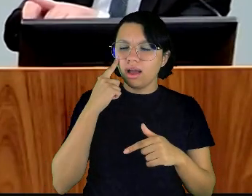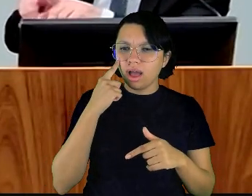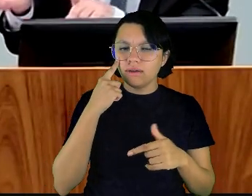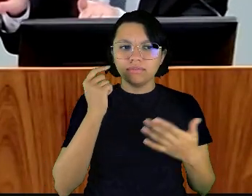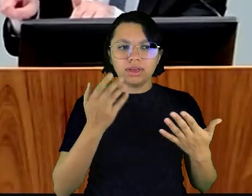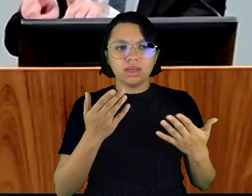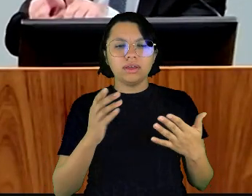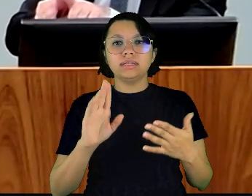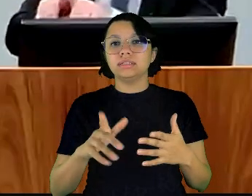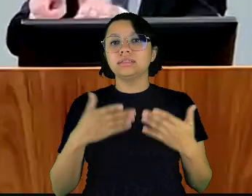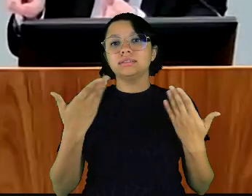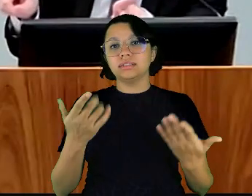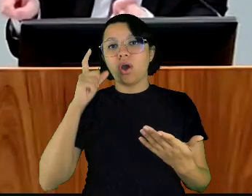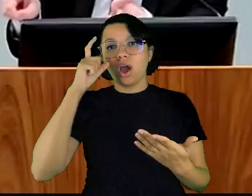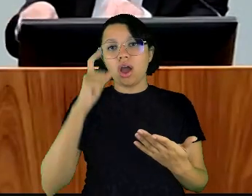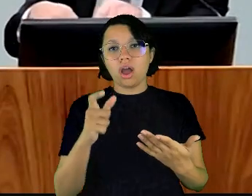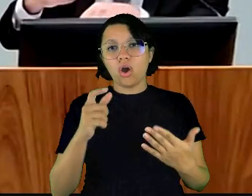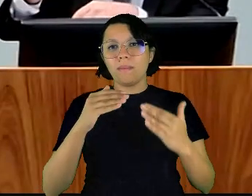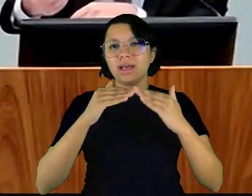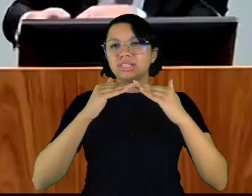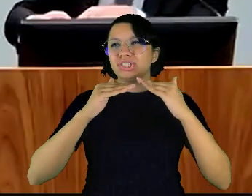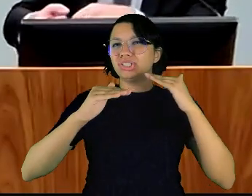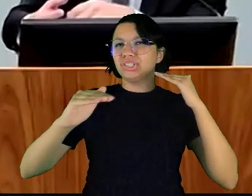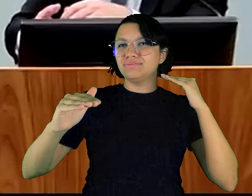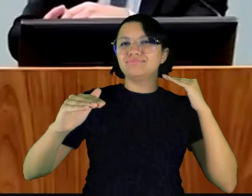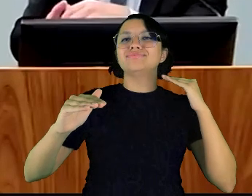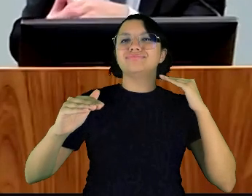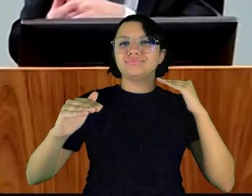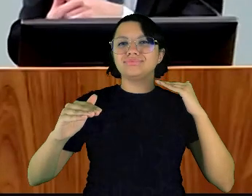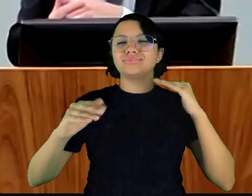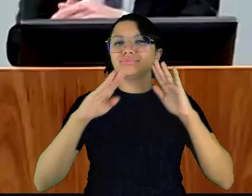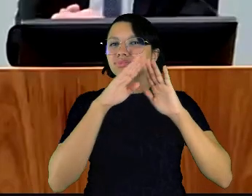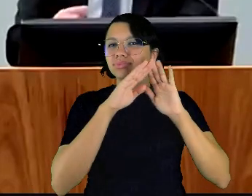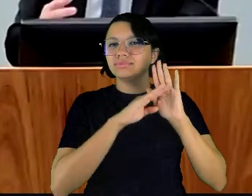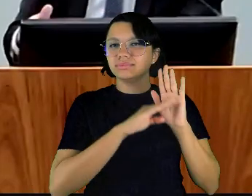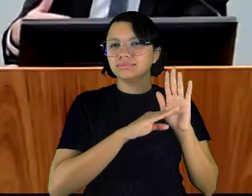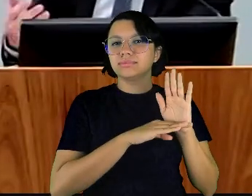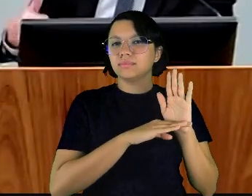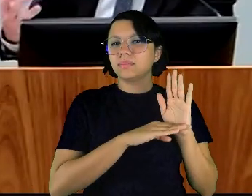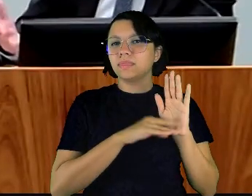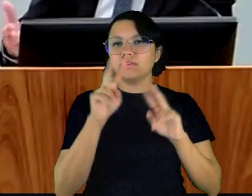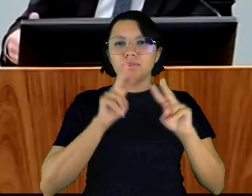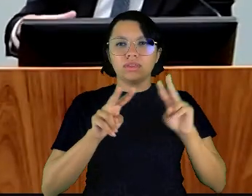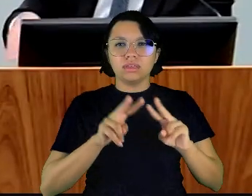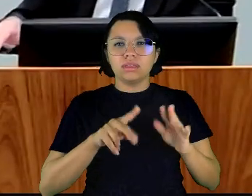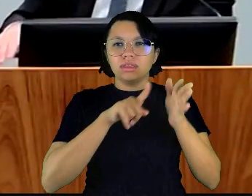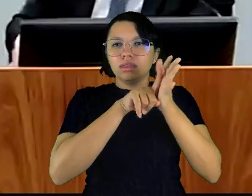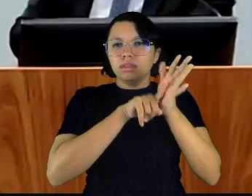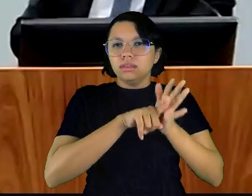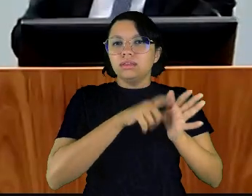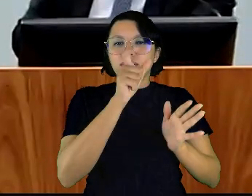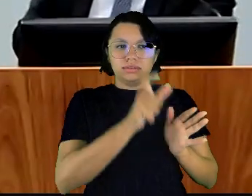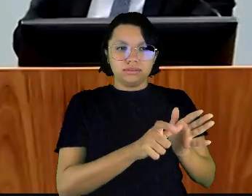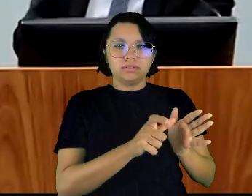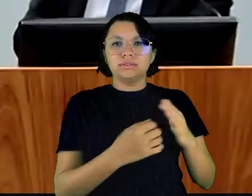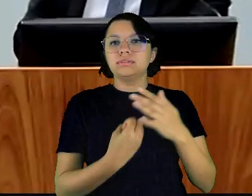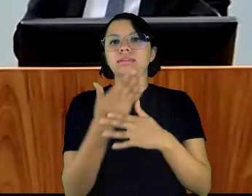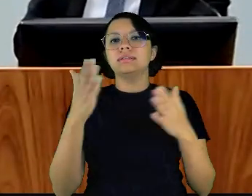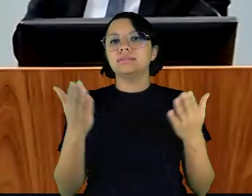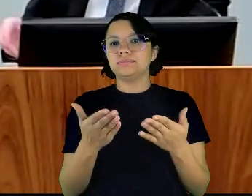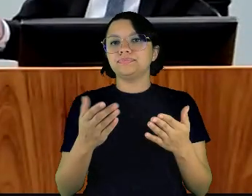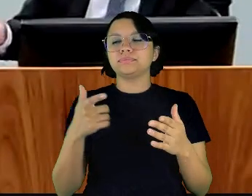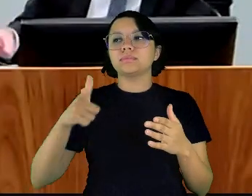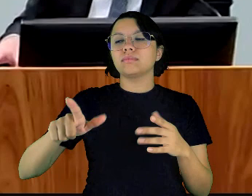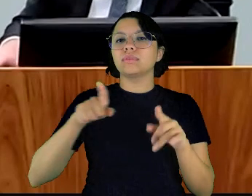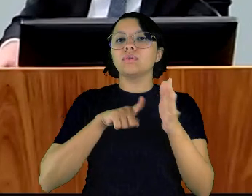como essa disparidade dos critérios que vão ser analisados pelos peritos acabam criando isso. E a outra